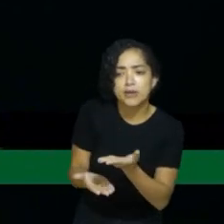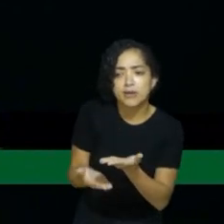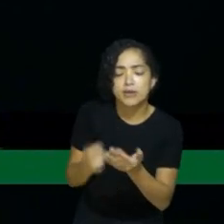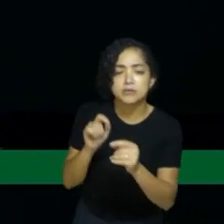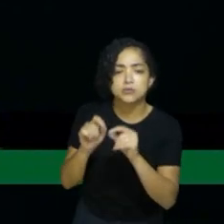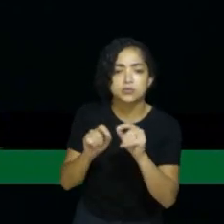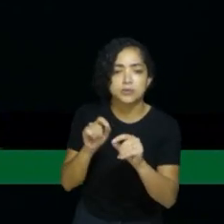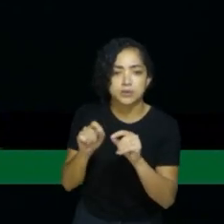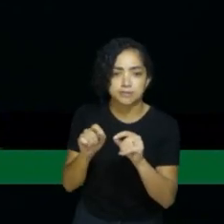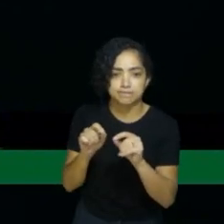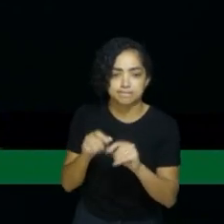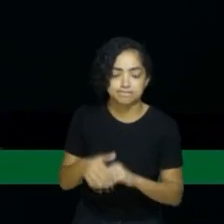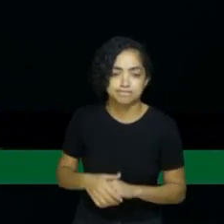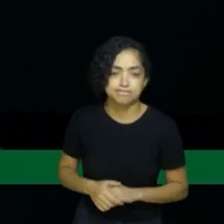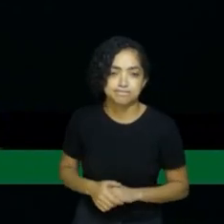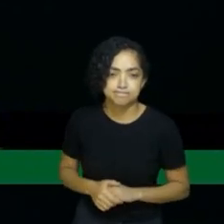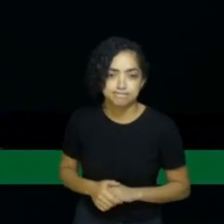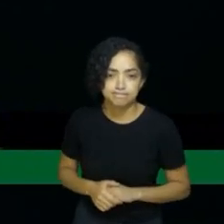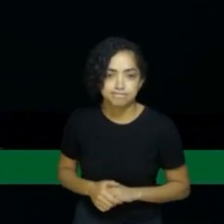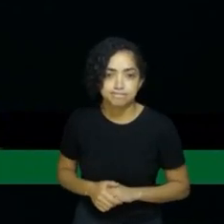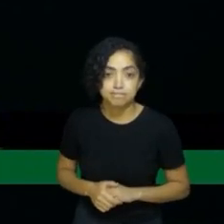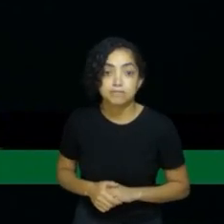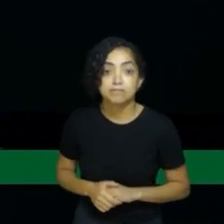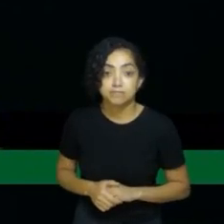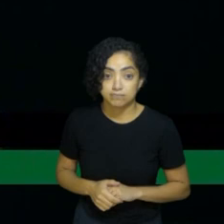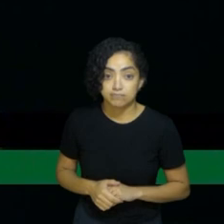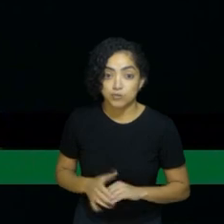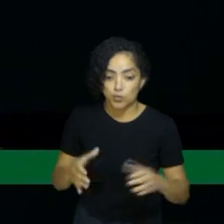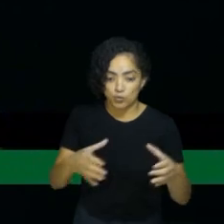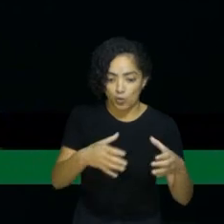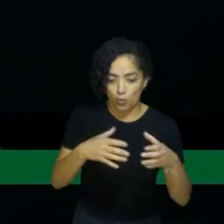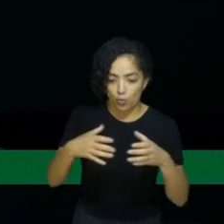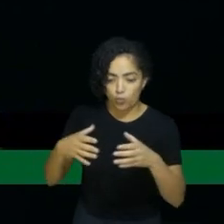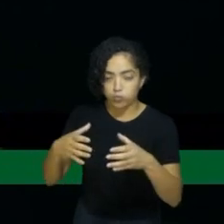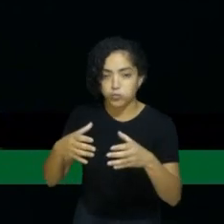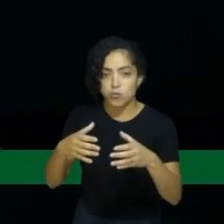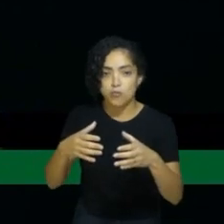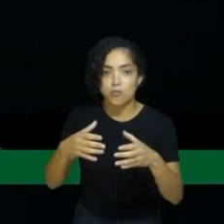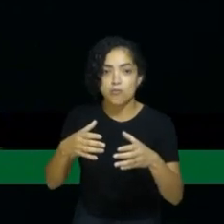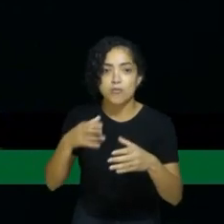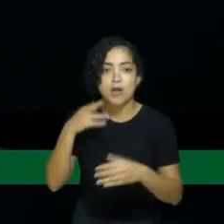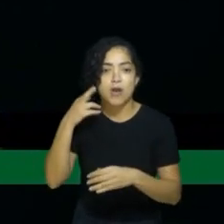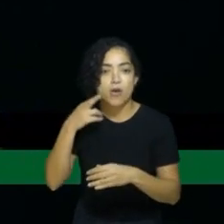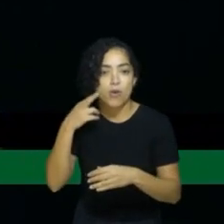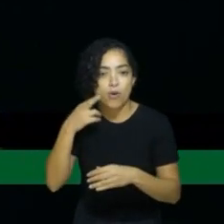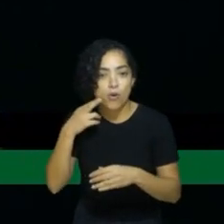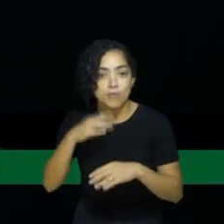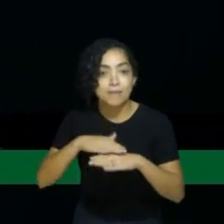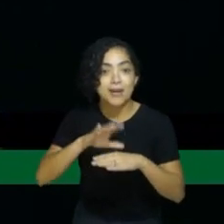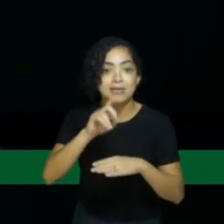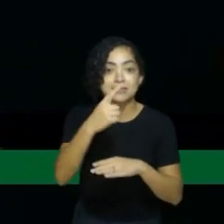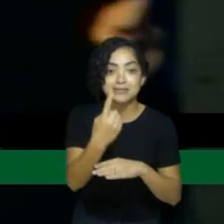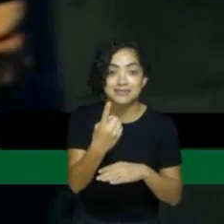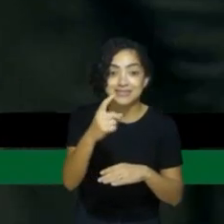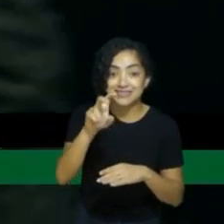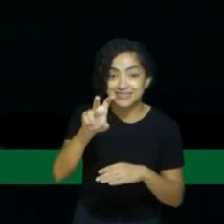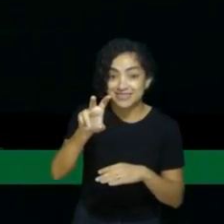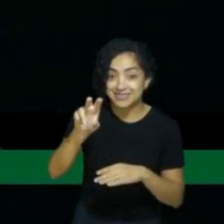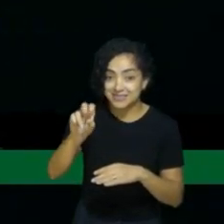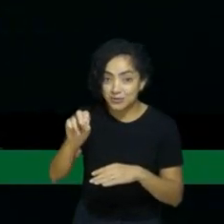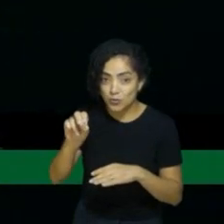comunidade? Somos um batalhão cor-de-rosa de mais de 150